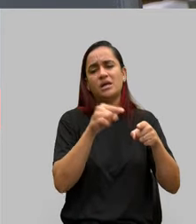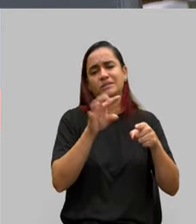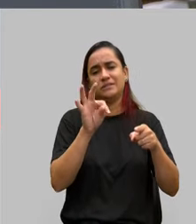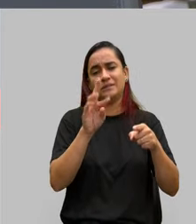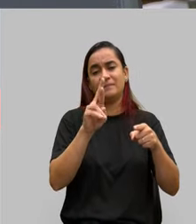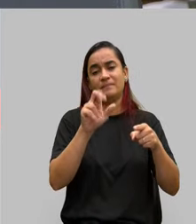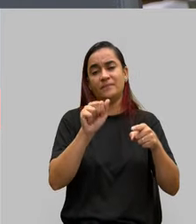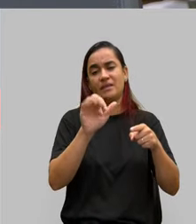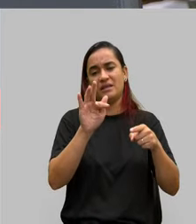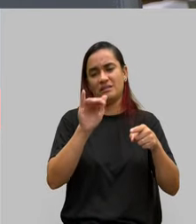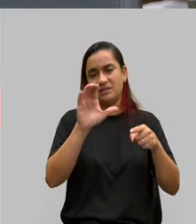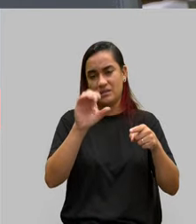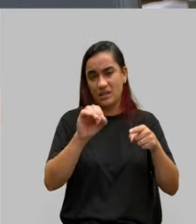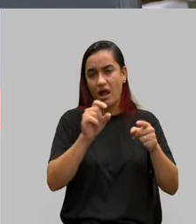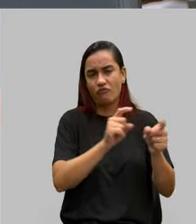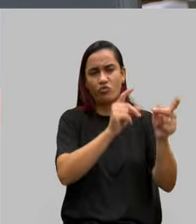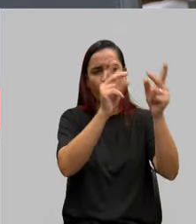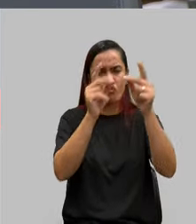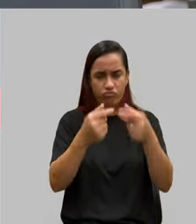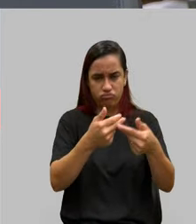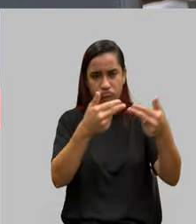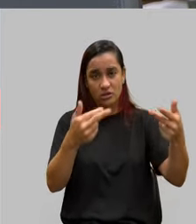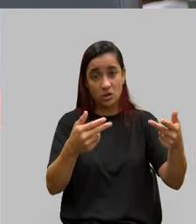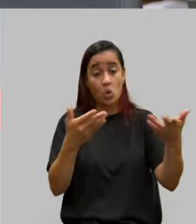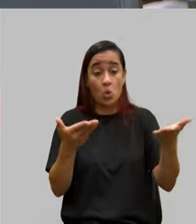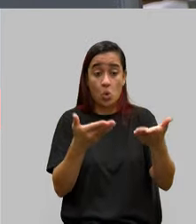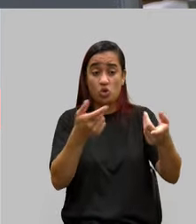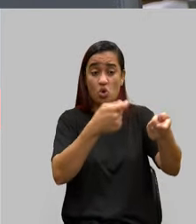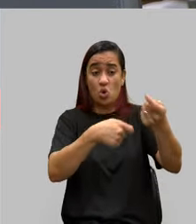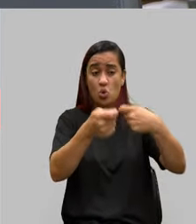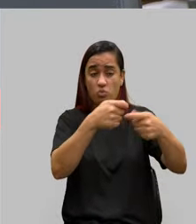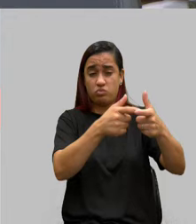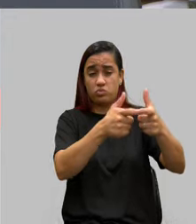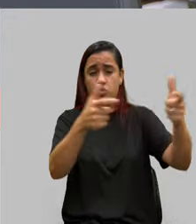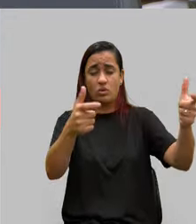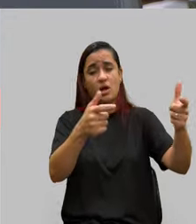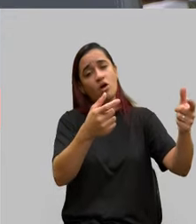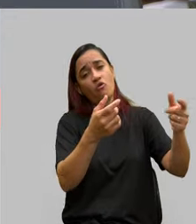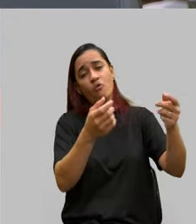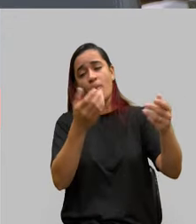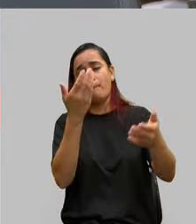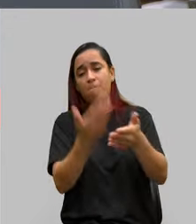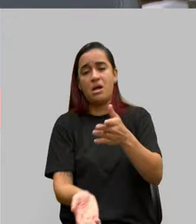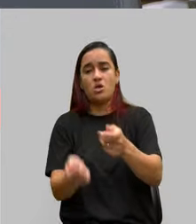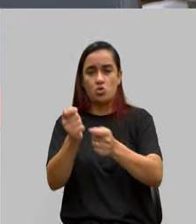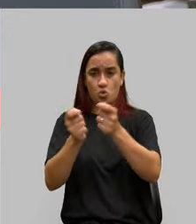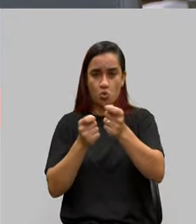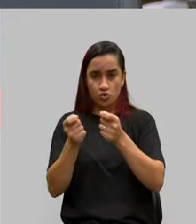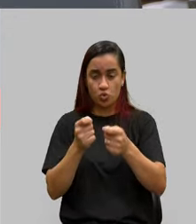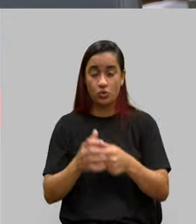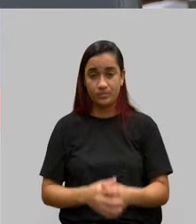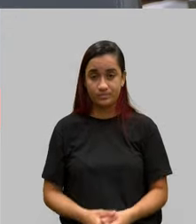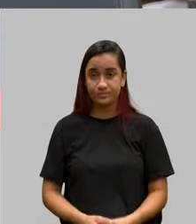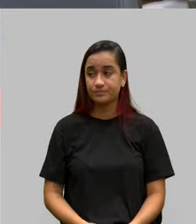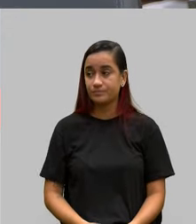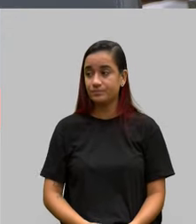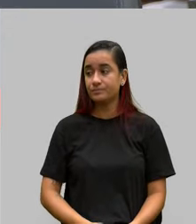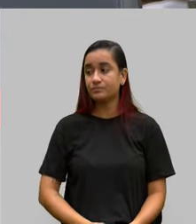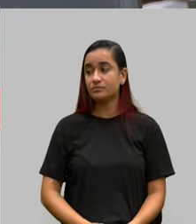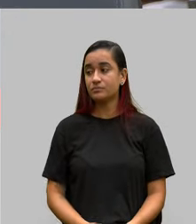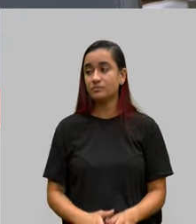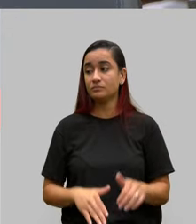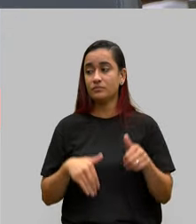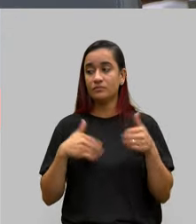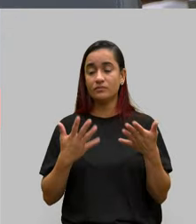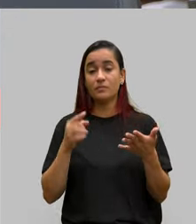eh hoje eh fora de todo o controle então eh essa discussão que